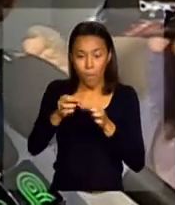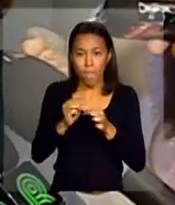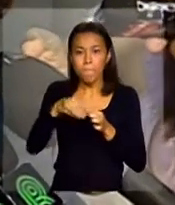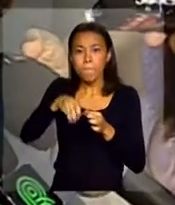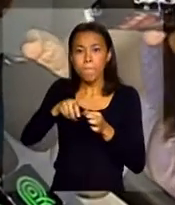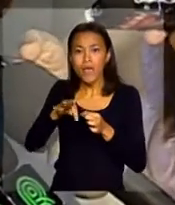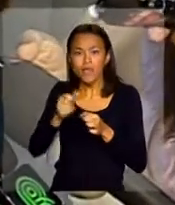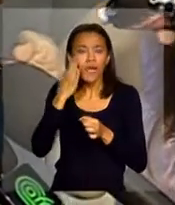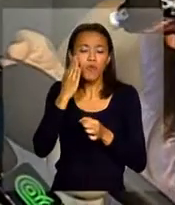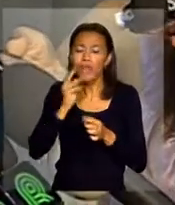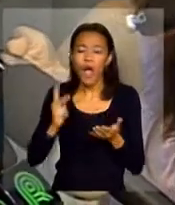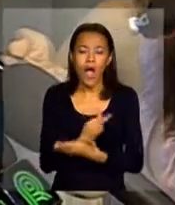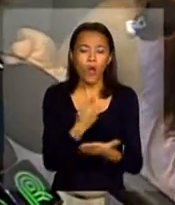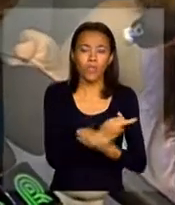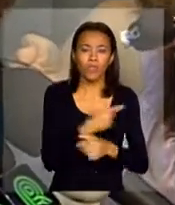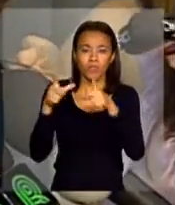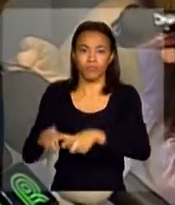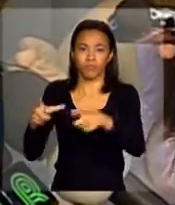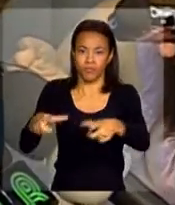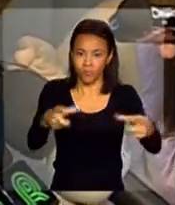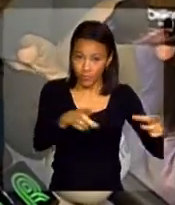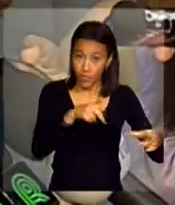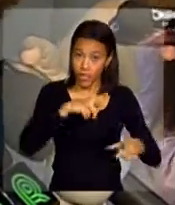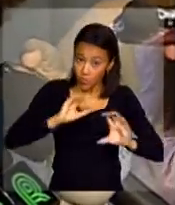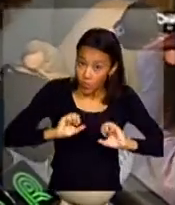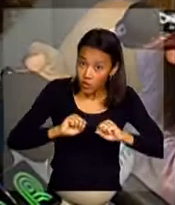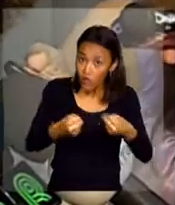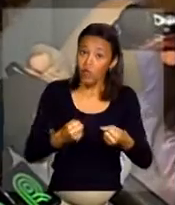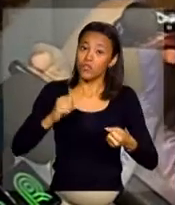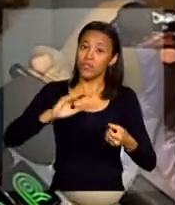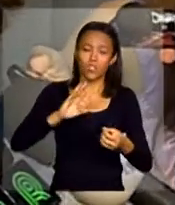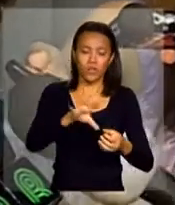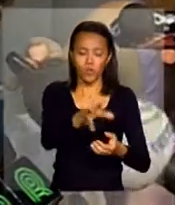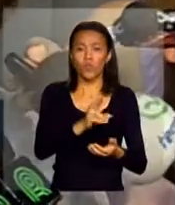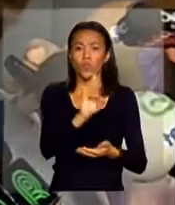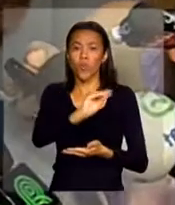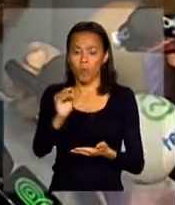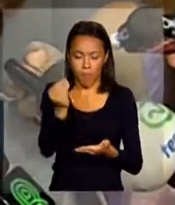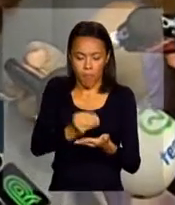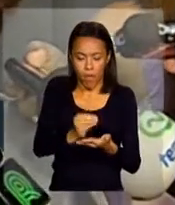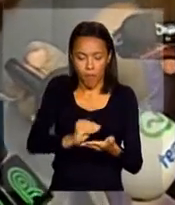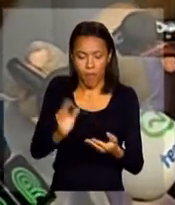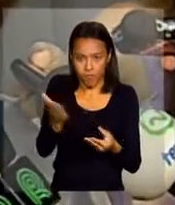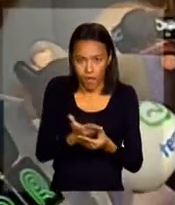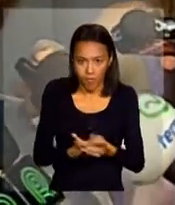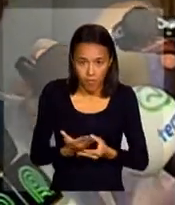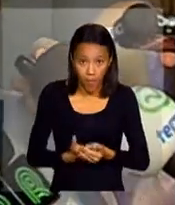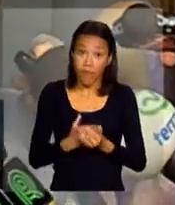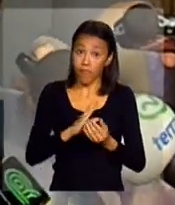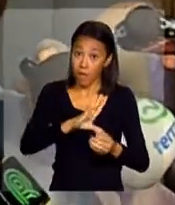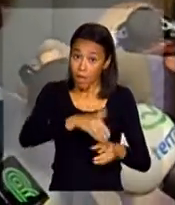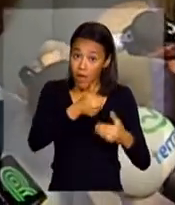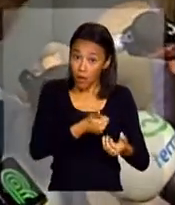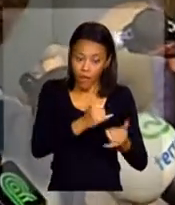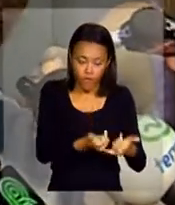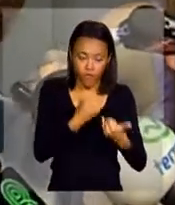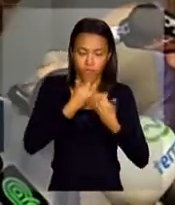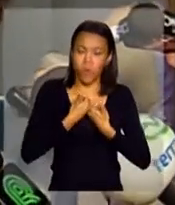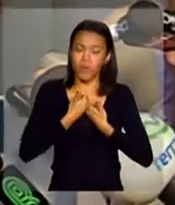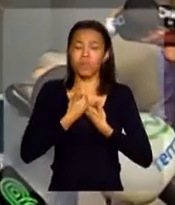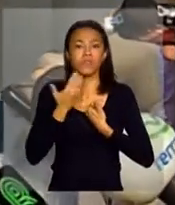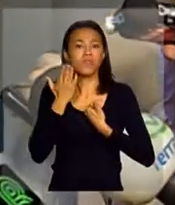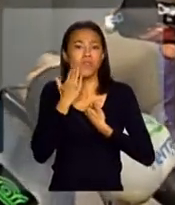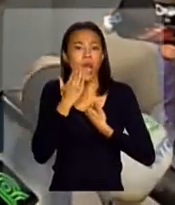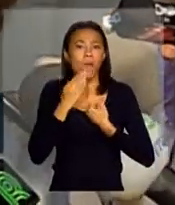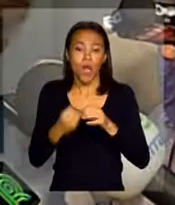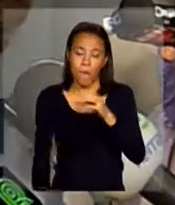acontecendo em todas as propriedades. Nós temos um esforço de cadastrar e esse esforço de cadastrar levará ao aperfeiçoamento da gestão e da informação sobre a